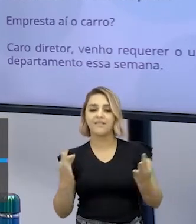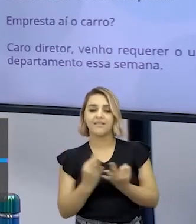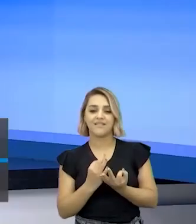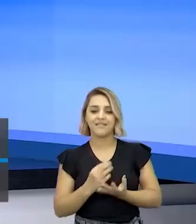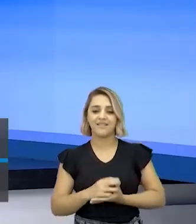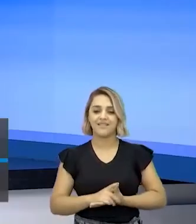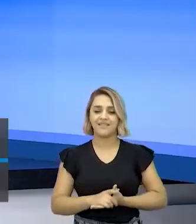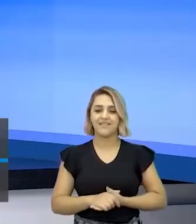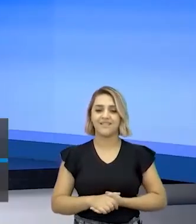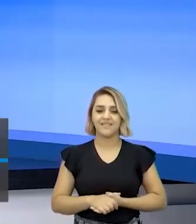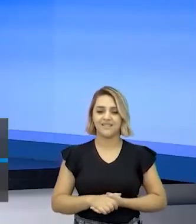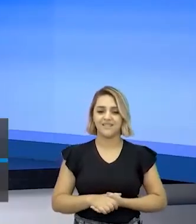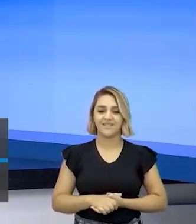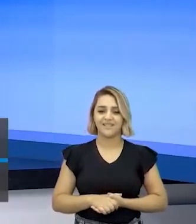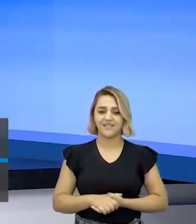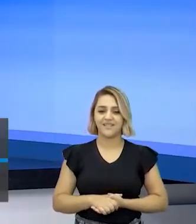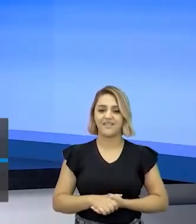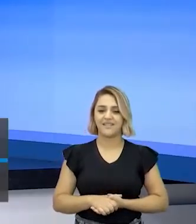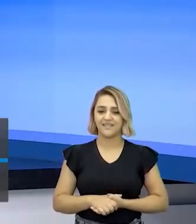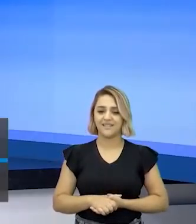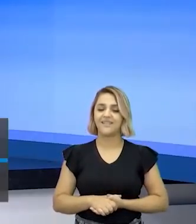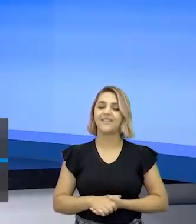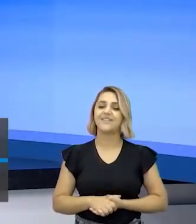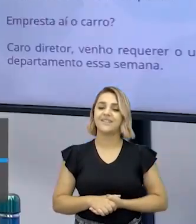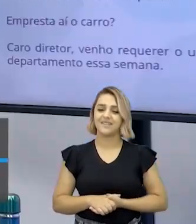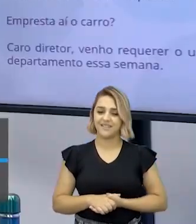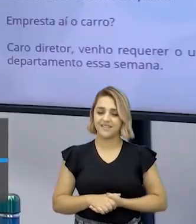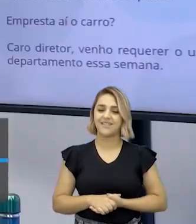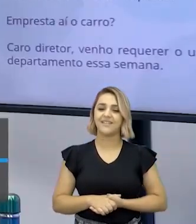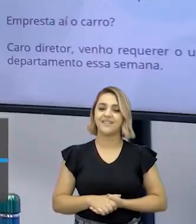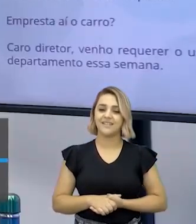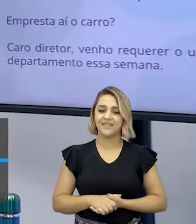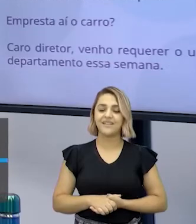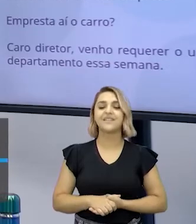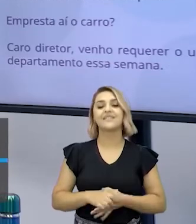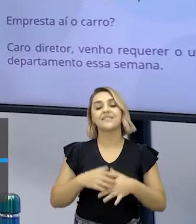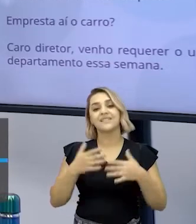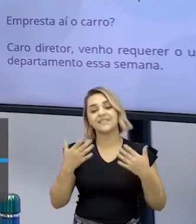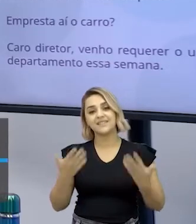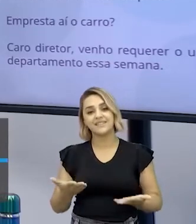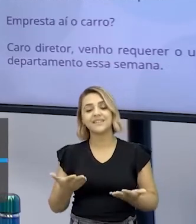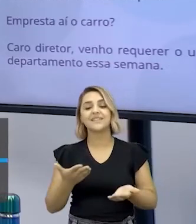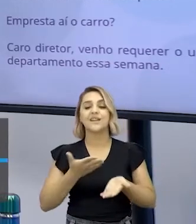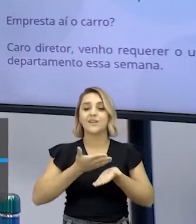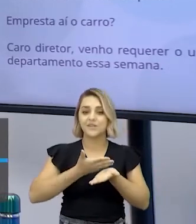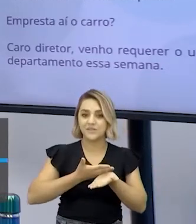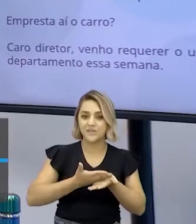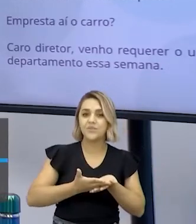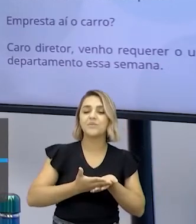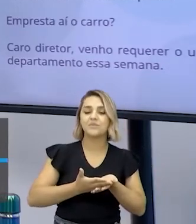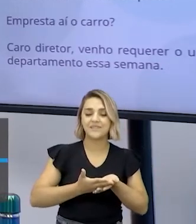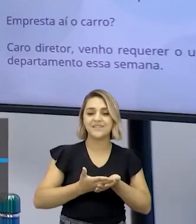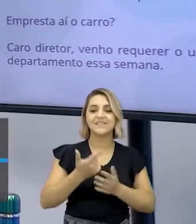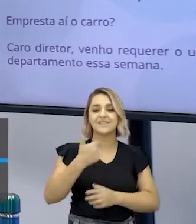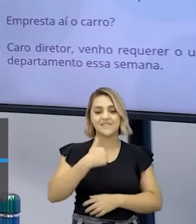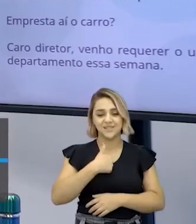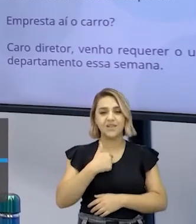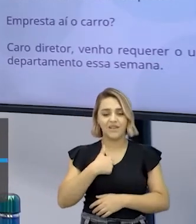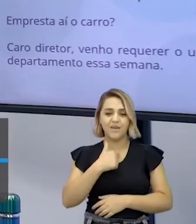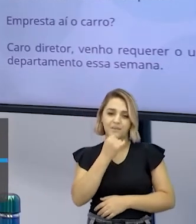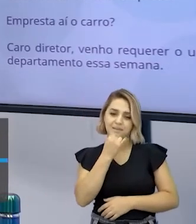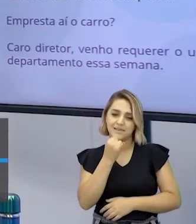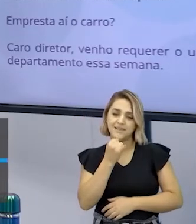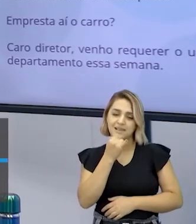Então, explica agora o contexto, a gente vai para o outro. Então, lá no começo eu dei esse exemplo, né? Eu sempre coloco essa questão